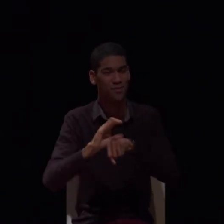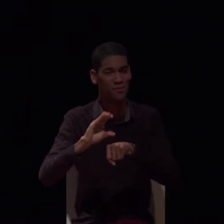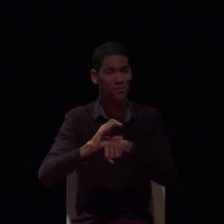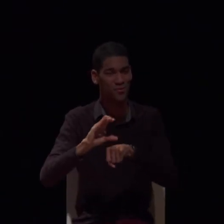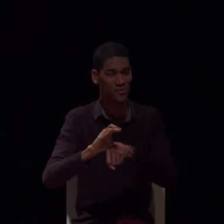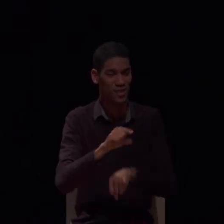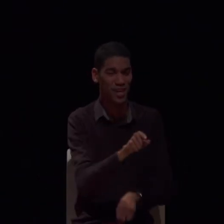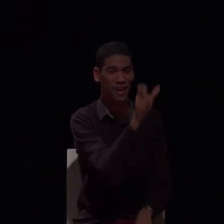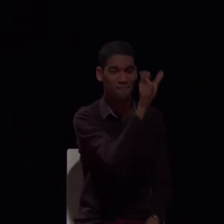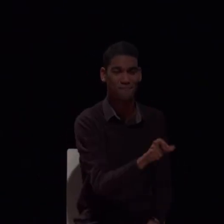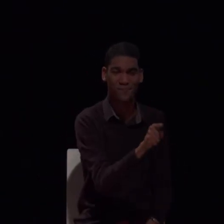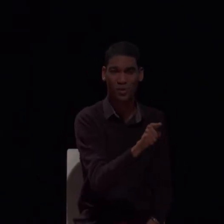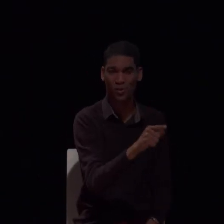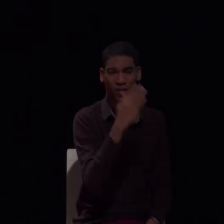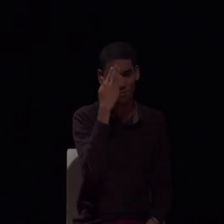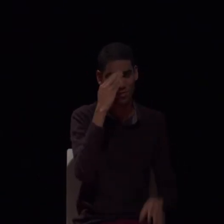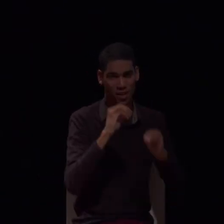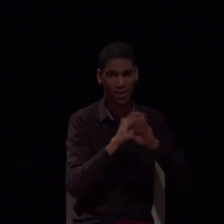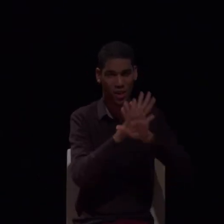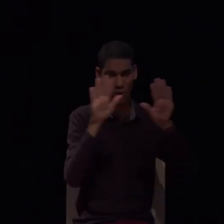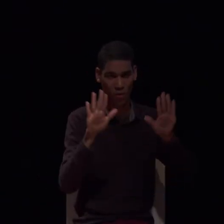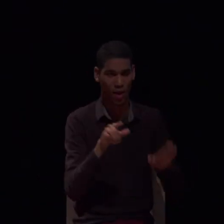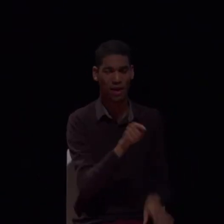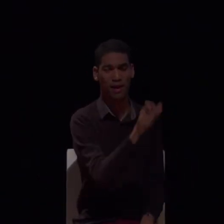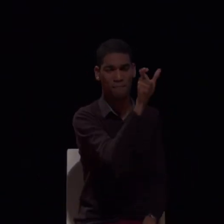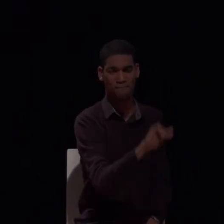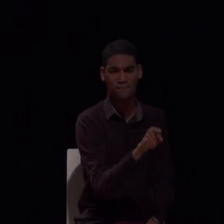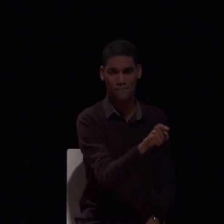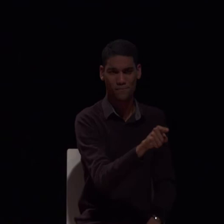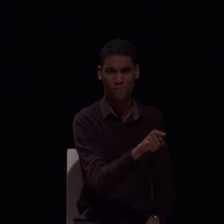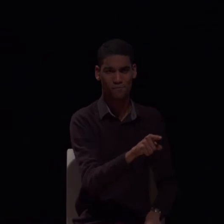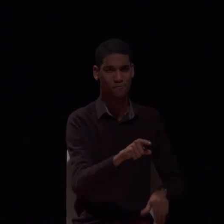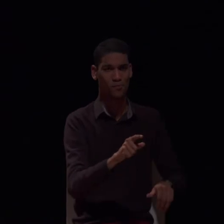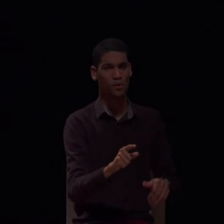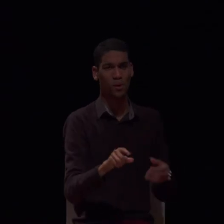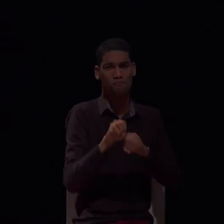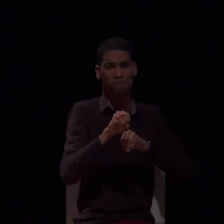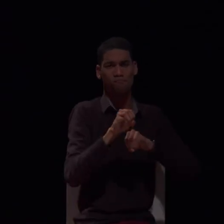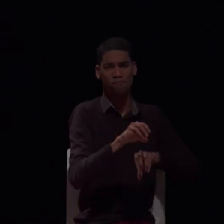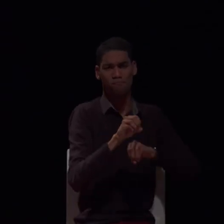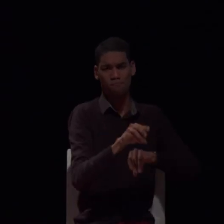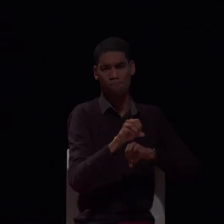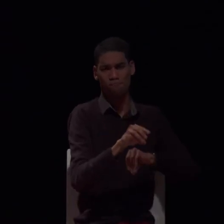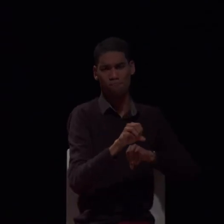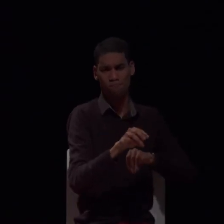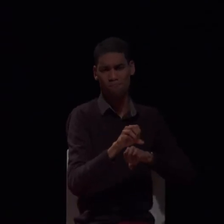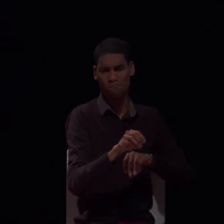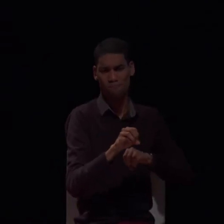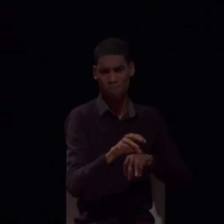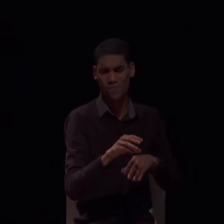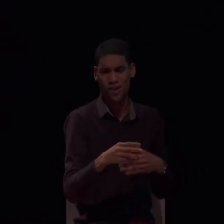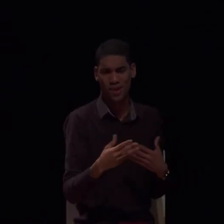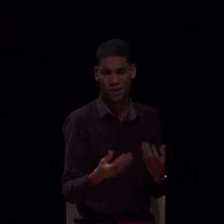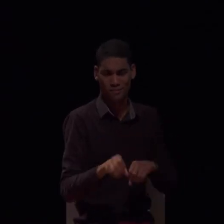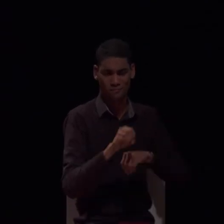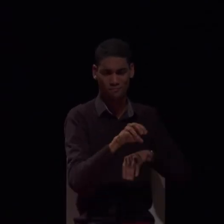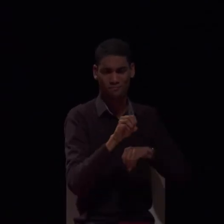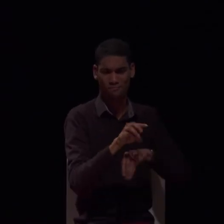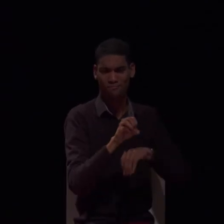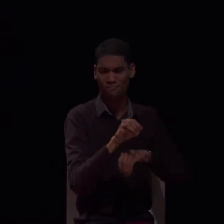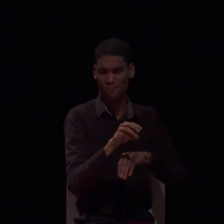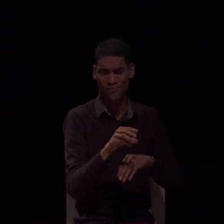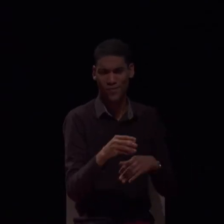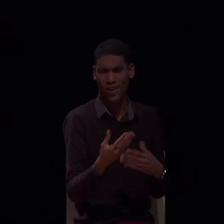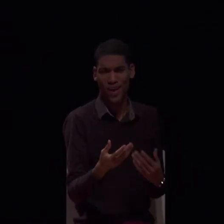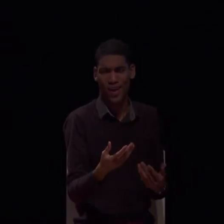que ele não estava ali pra a doutrina lo né usando essa palavra tão em voga para doutrinar o